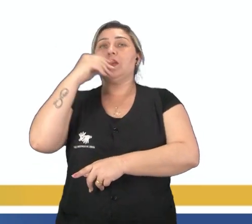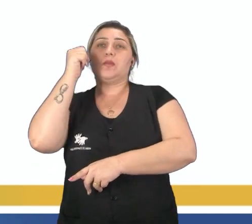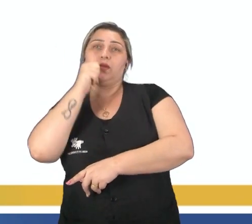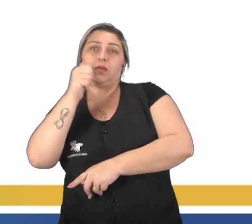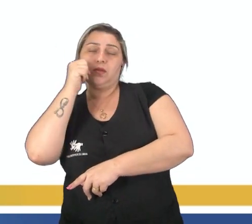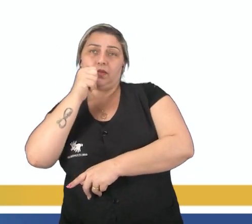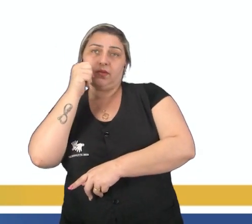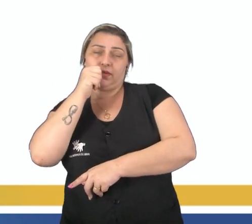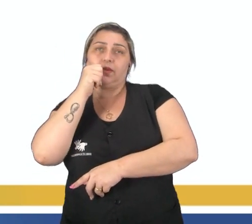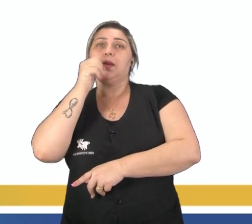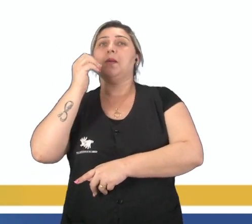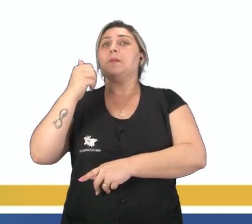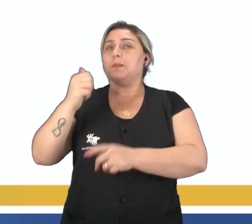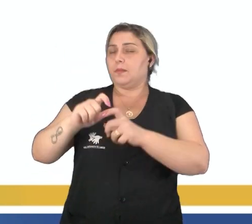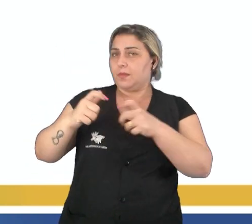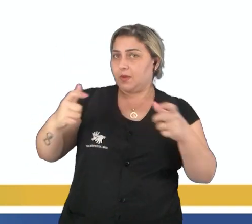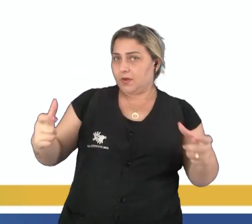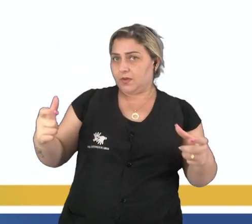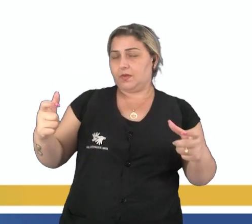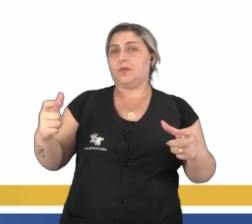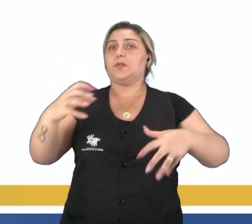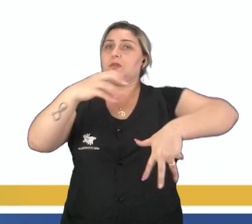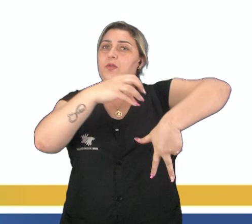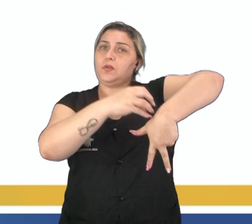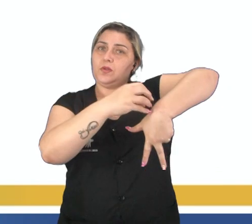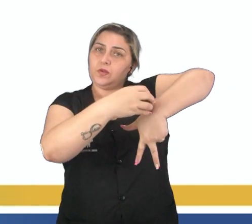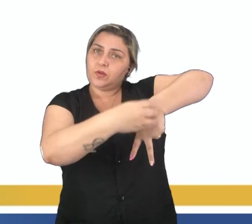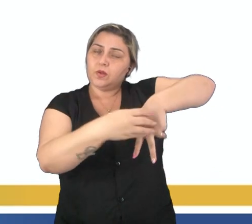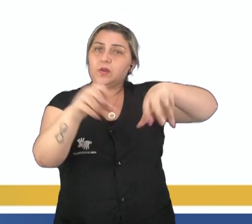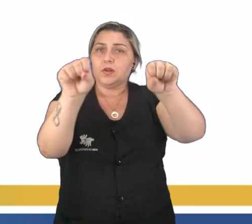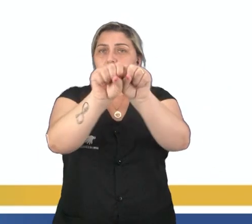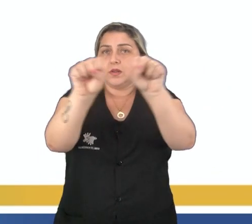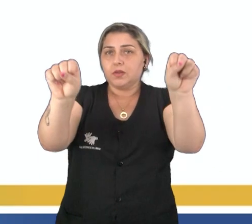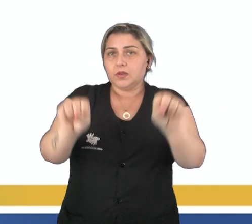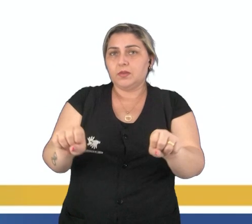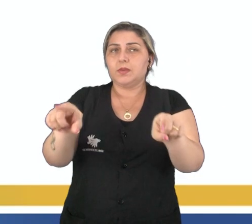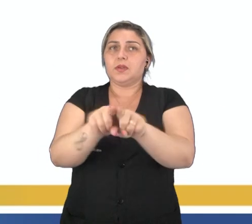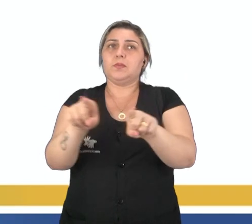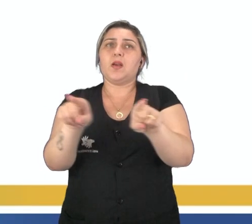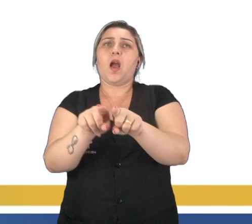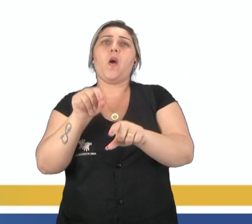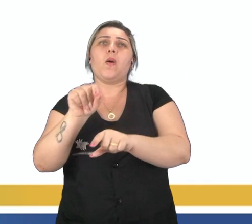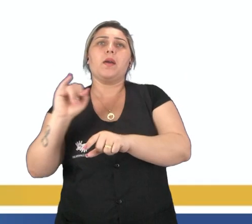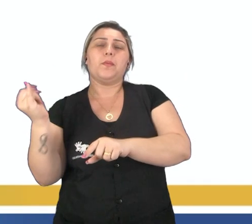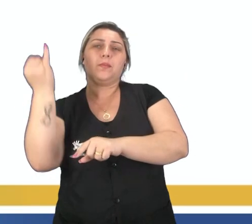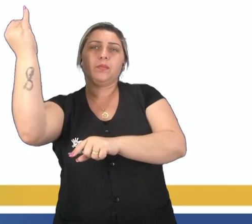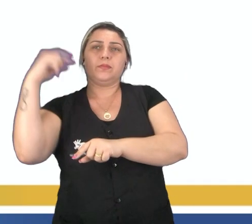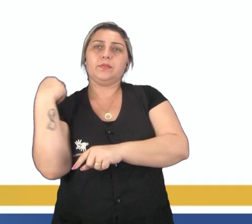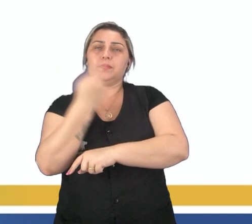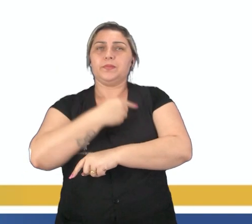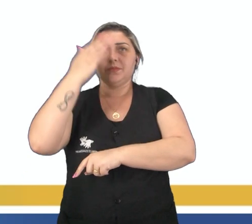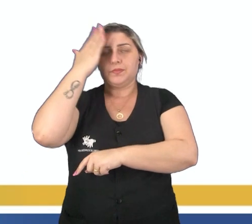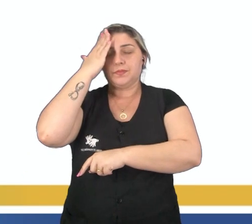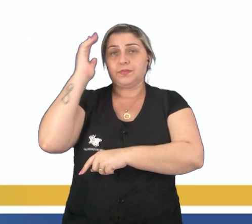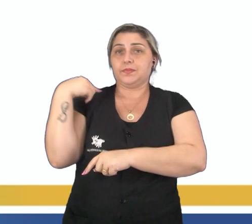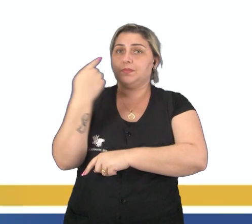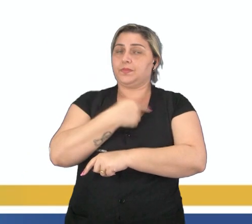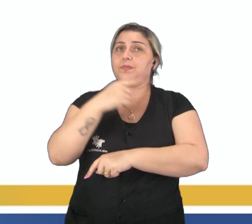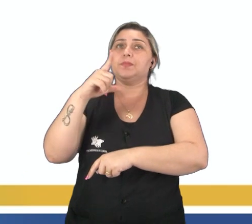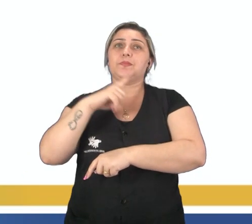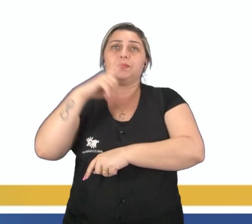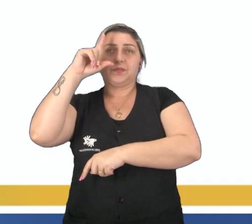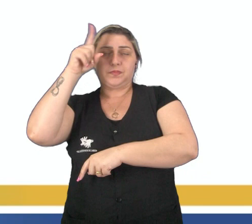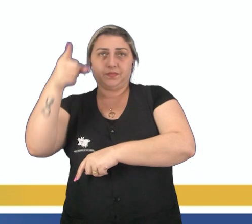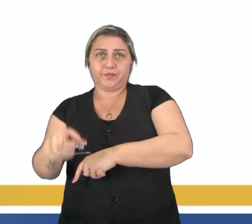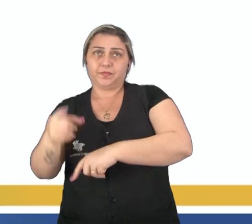uma quantidade bem maior, tanto de órgãos quanto de sistemas. E o que é importante a gente saber? Que a gente tem um